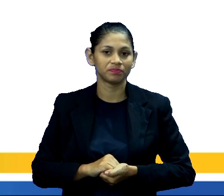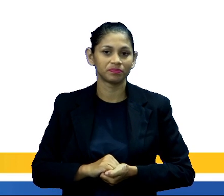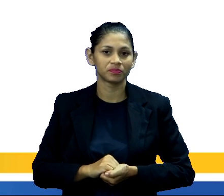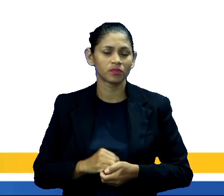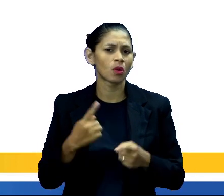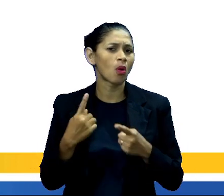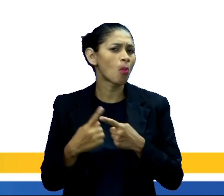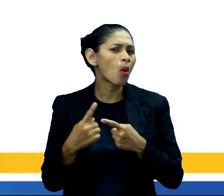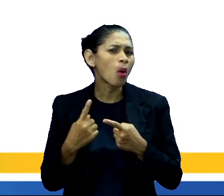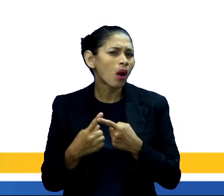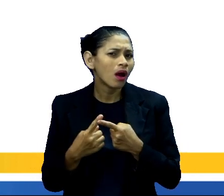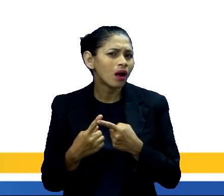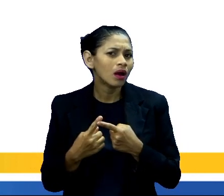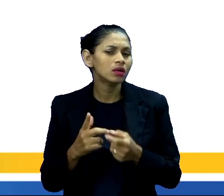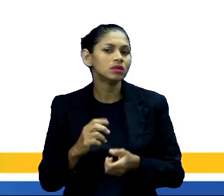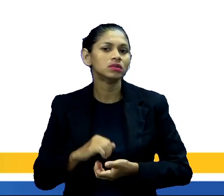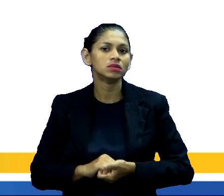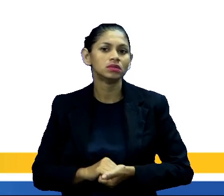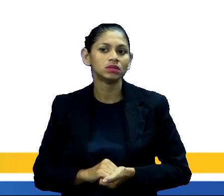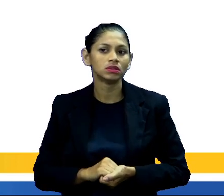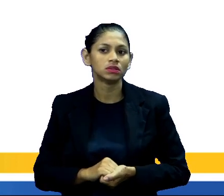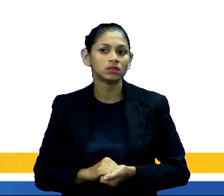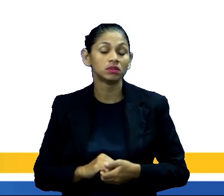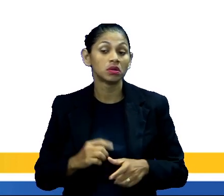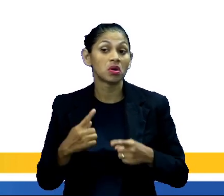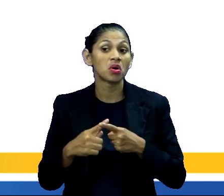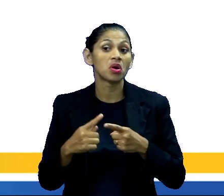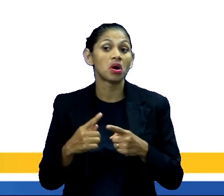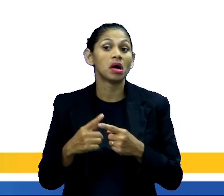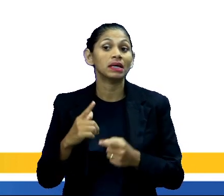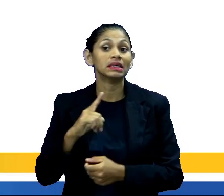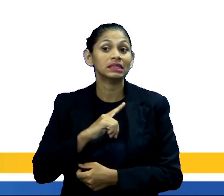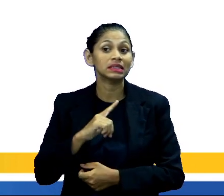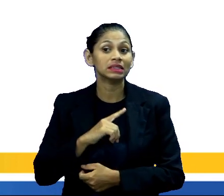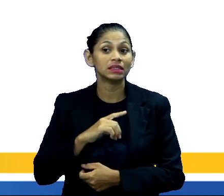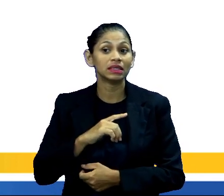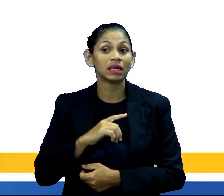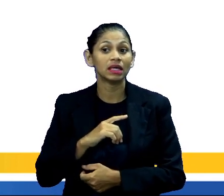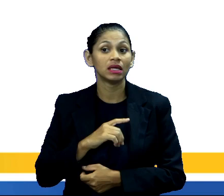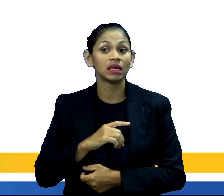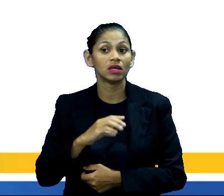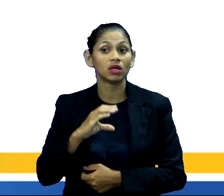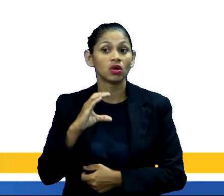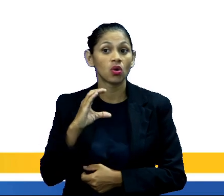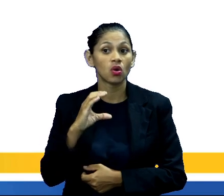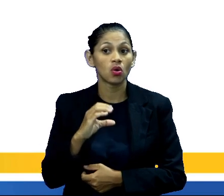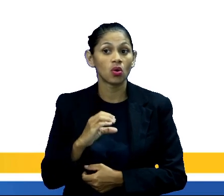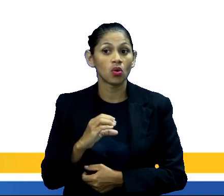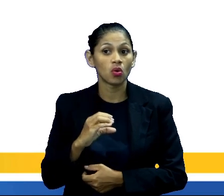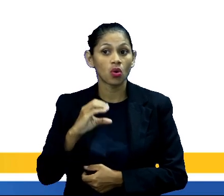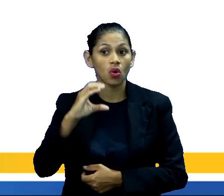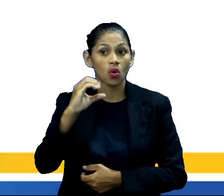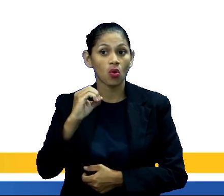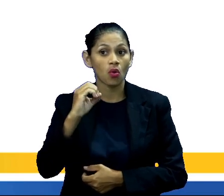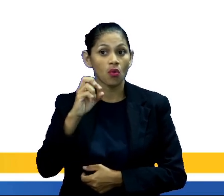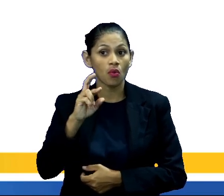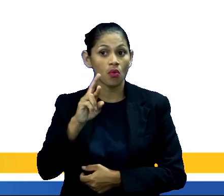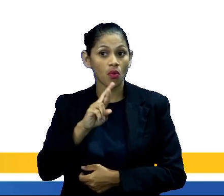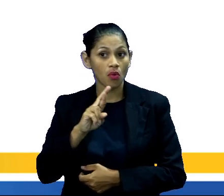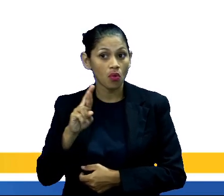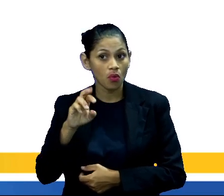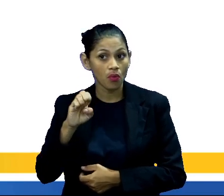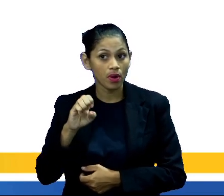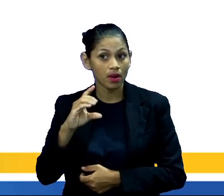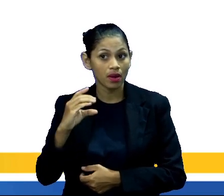quê? Nós temos ali o corrected. Se você vai falar uma frase na forma negativa, o verbo